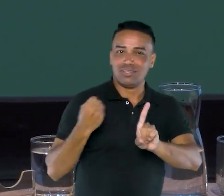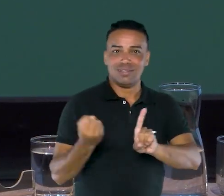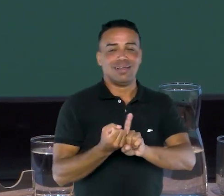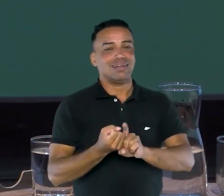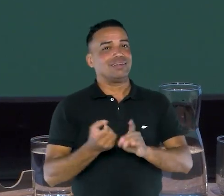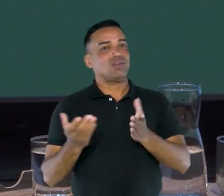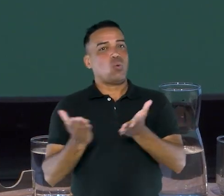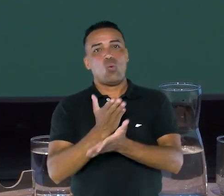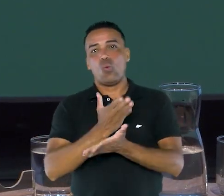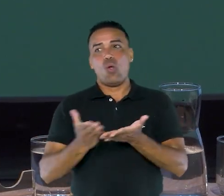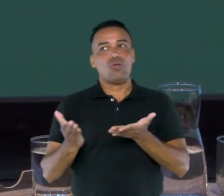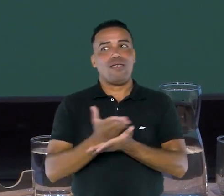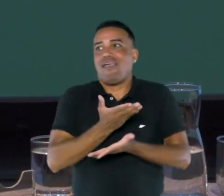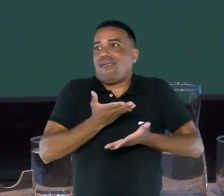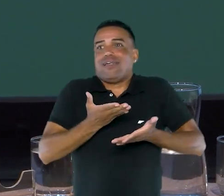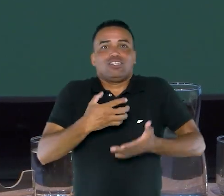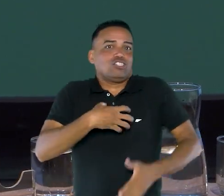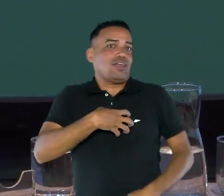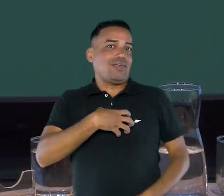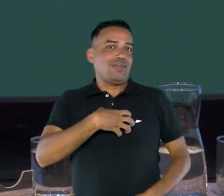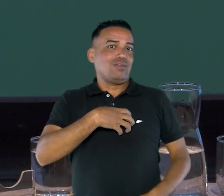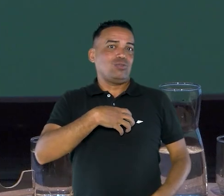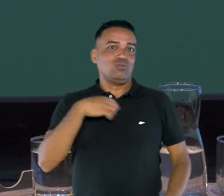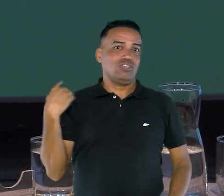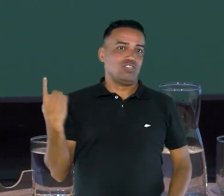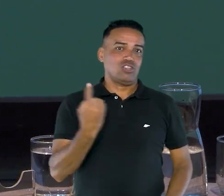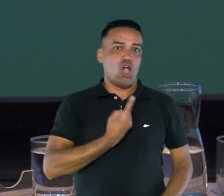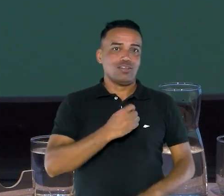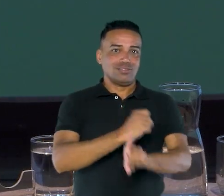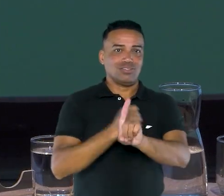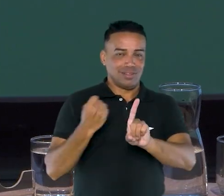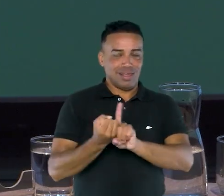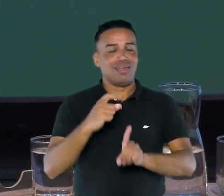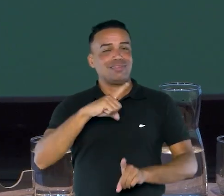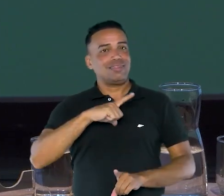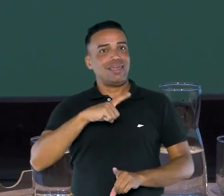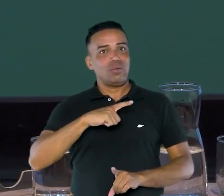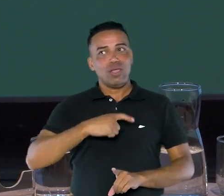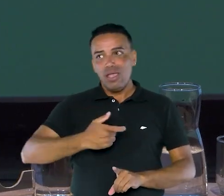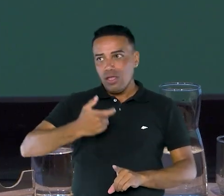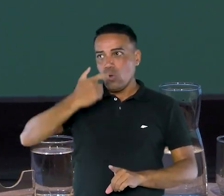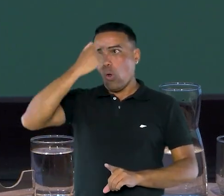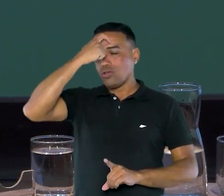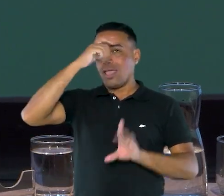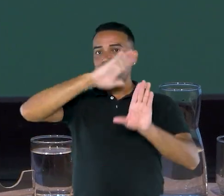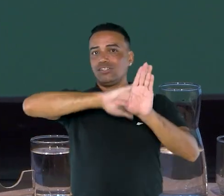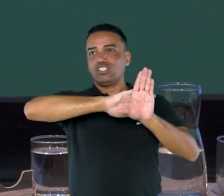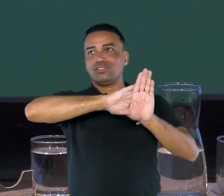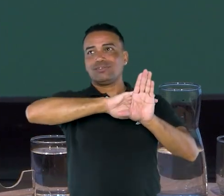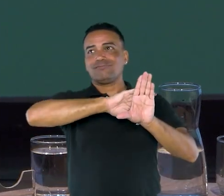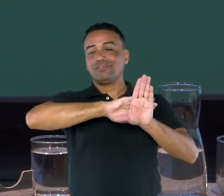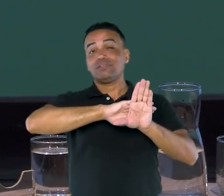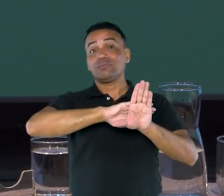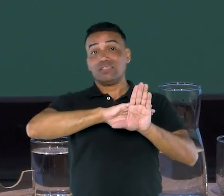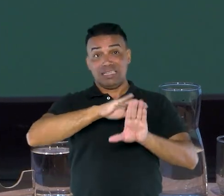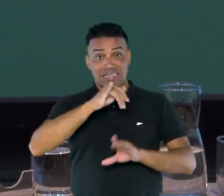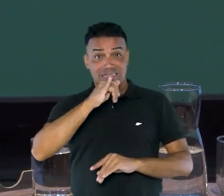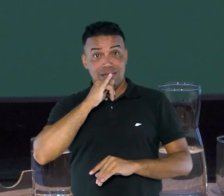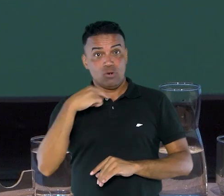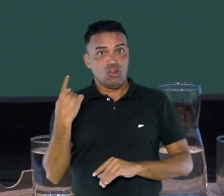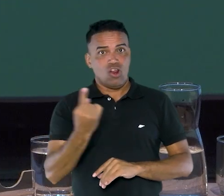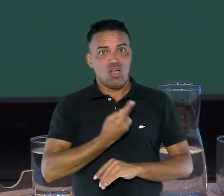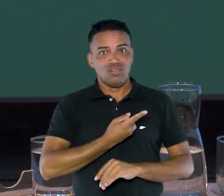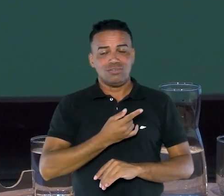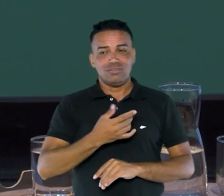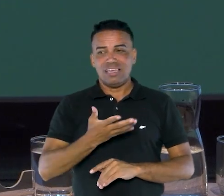expressão dessas que a gente tem para dizer do que paira aqui inconscientemente, que a gente, por